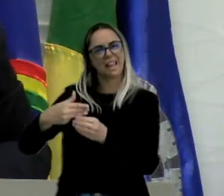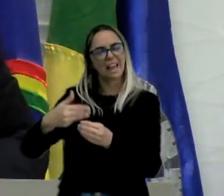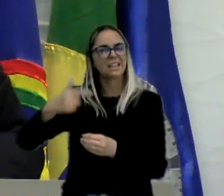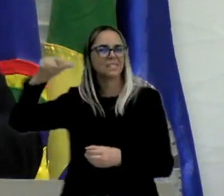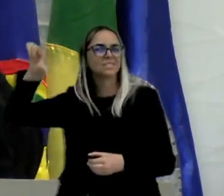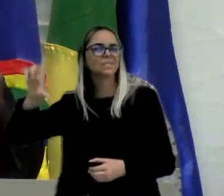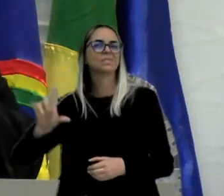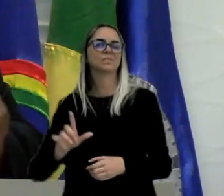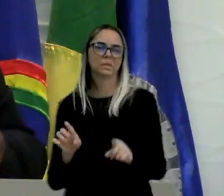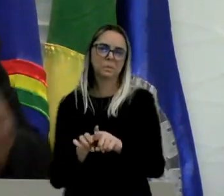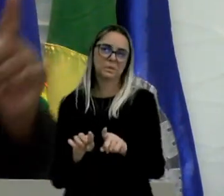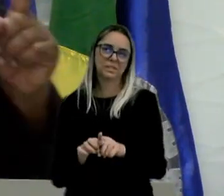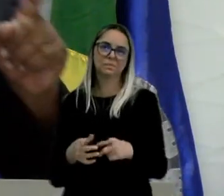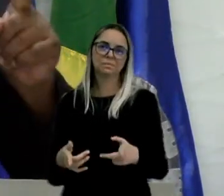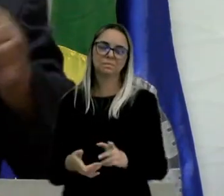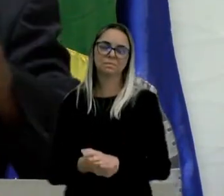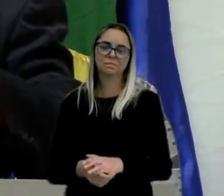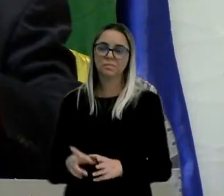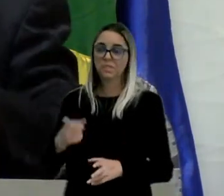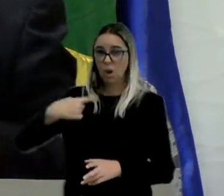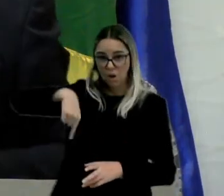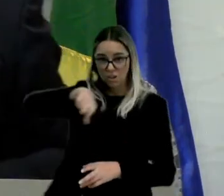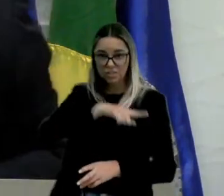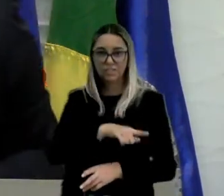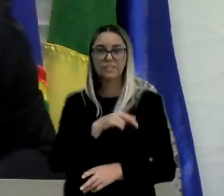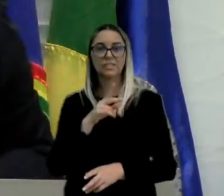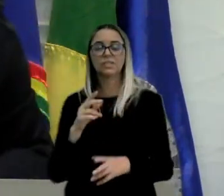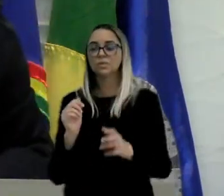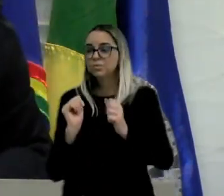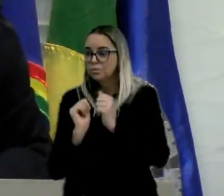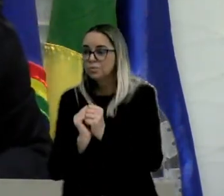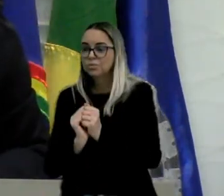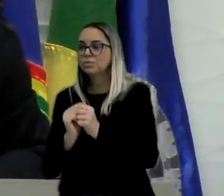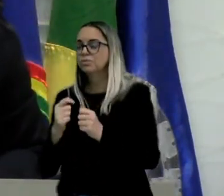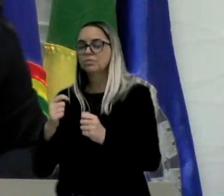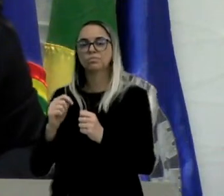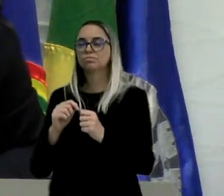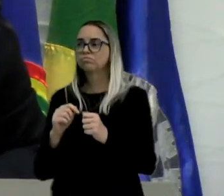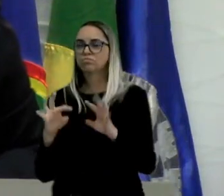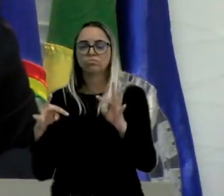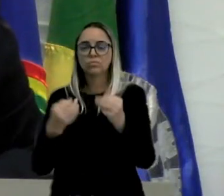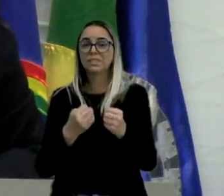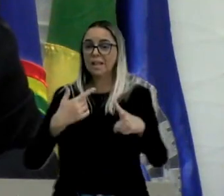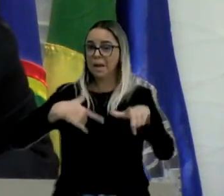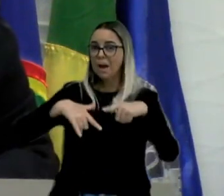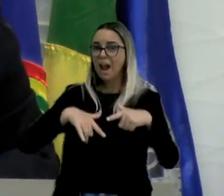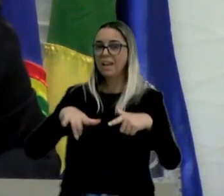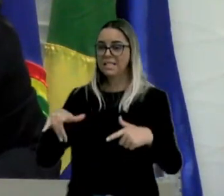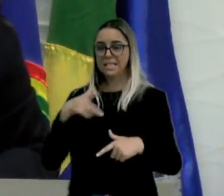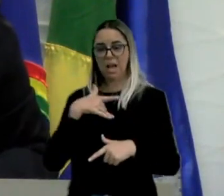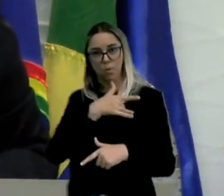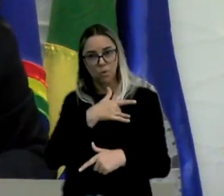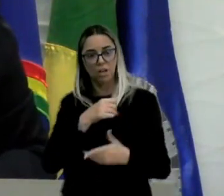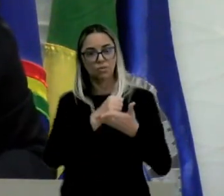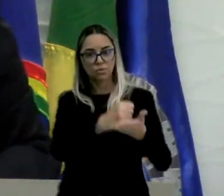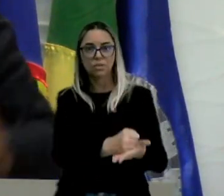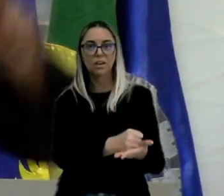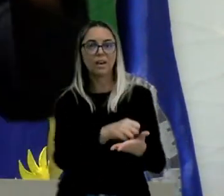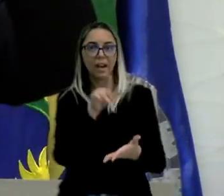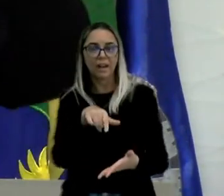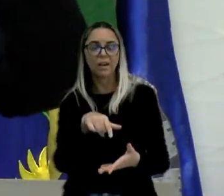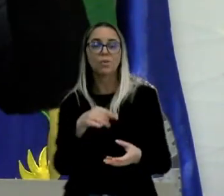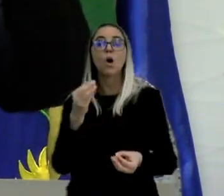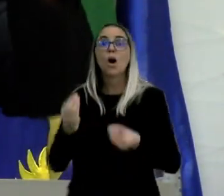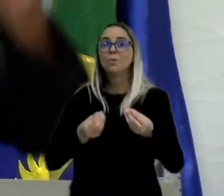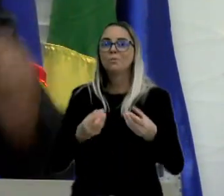que quando a gente estamos todos os vereadores aqui que faz esse trabalho na saúde ele está